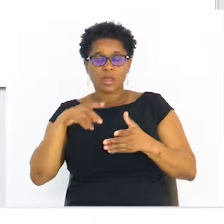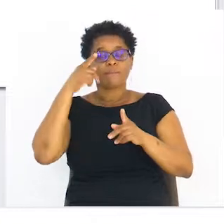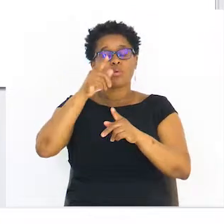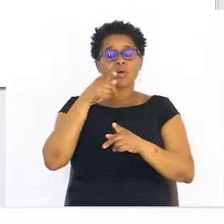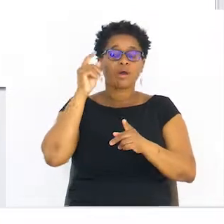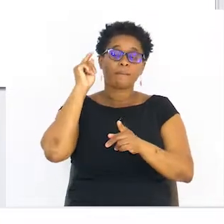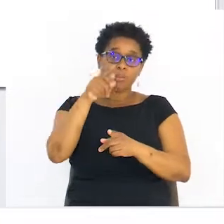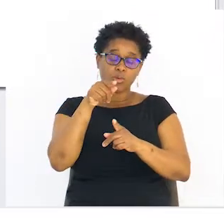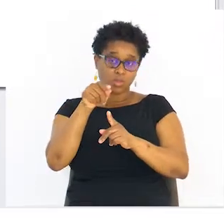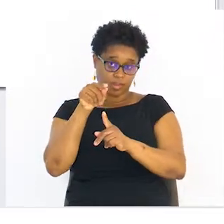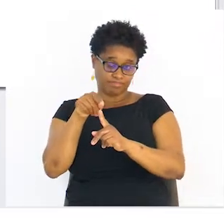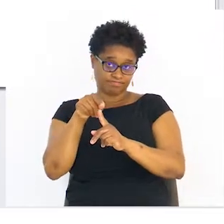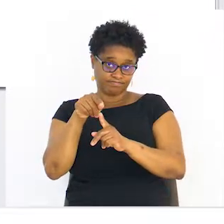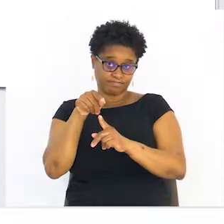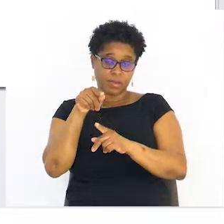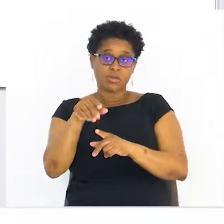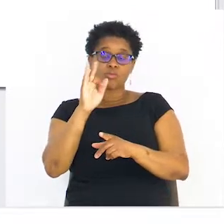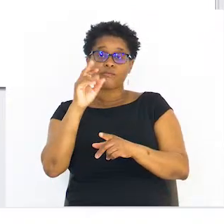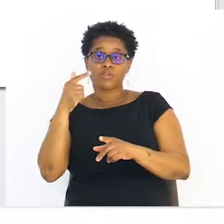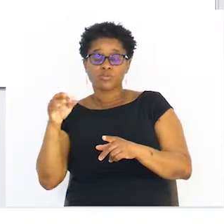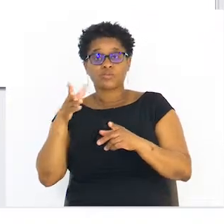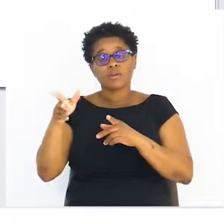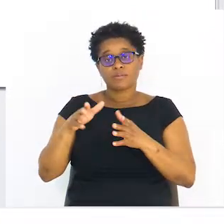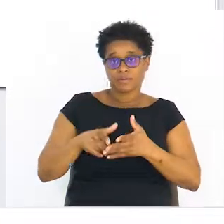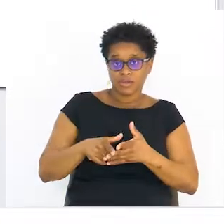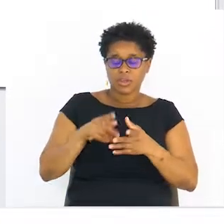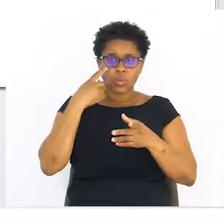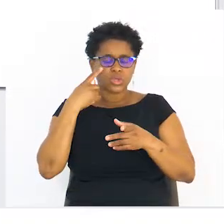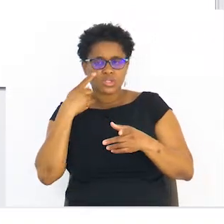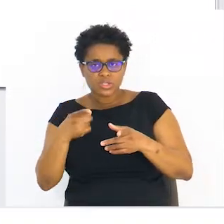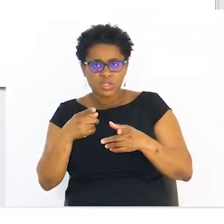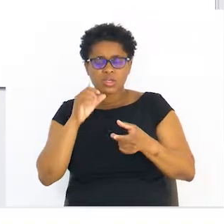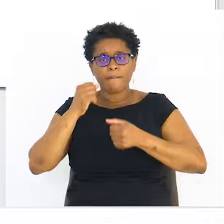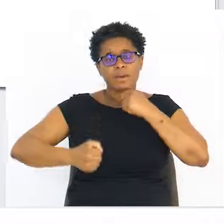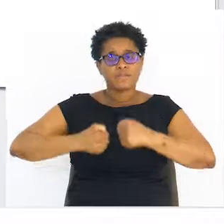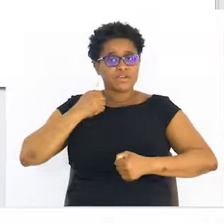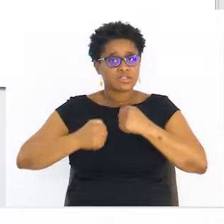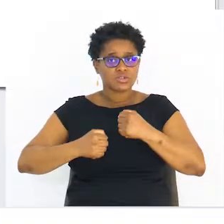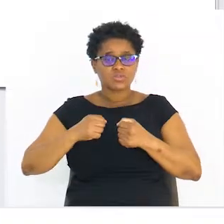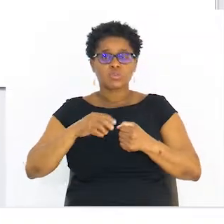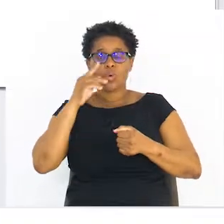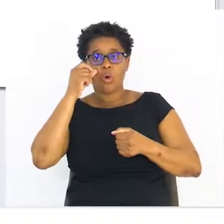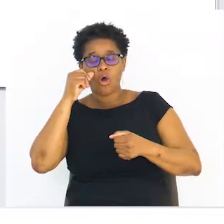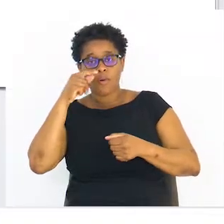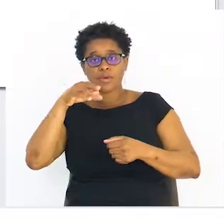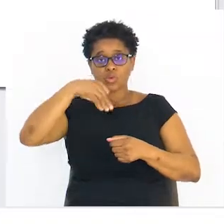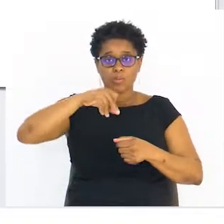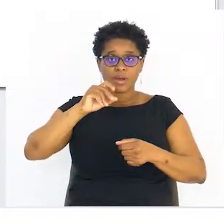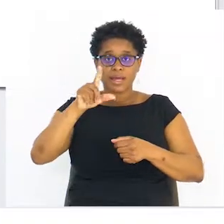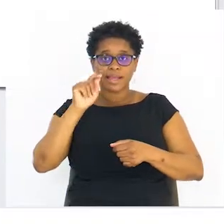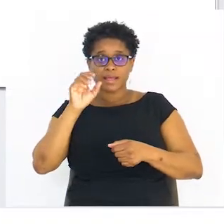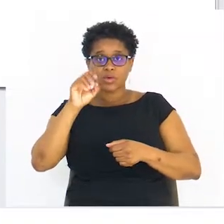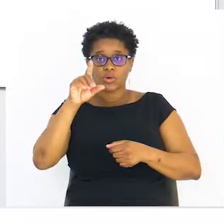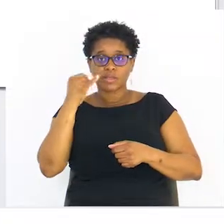habitadas, reconhecer as manifestações artísticas do homem do Paleolítico, caracterizar a arte